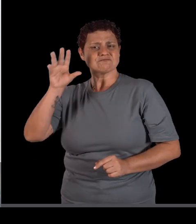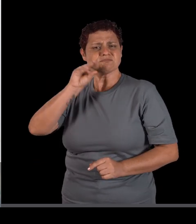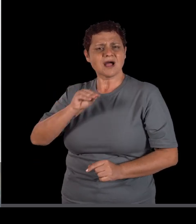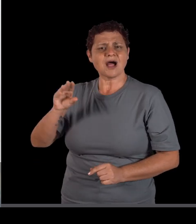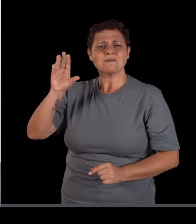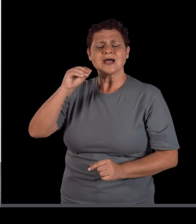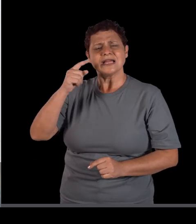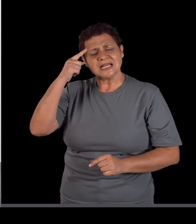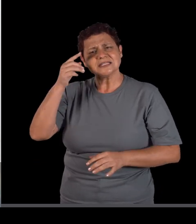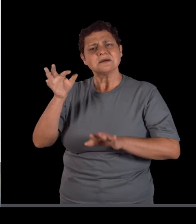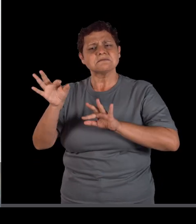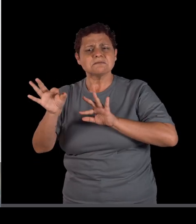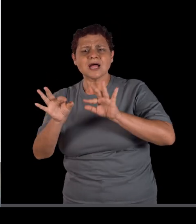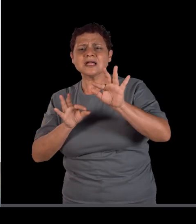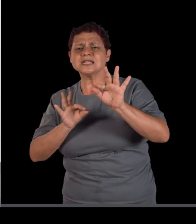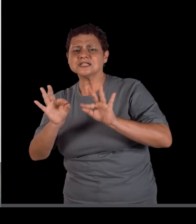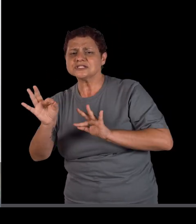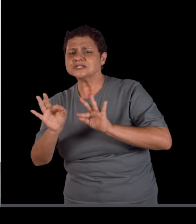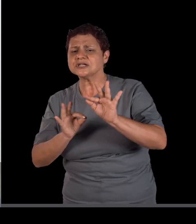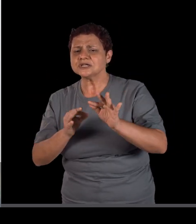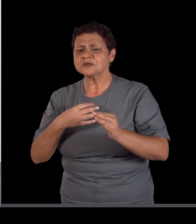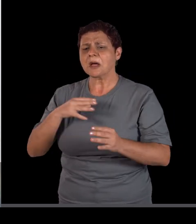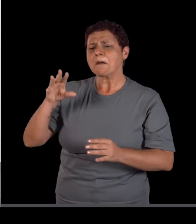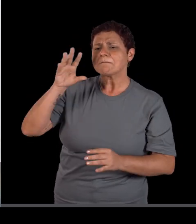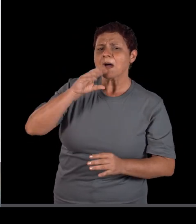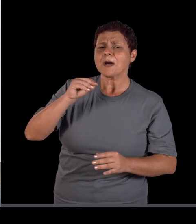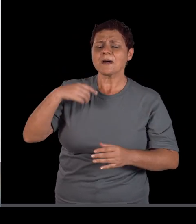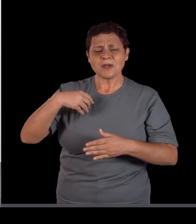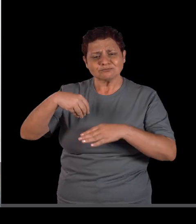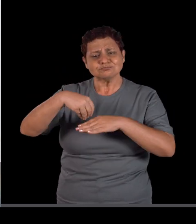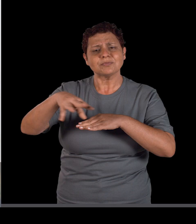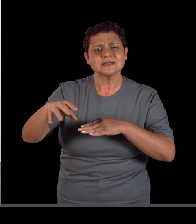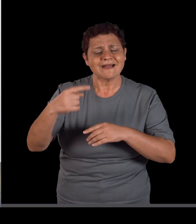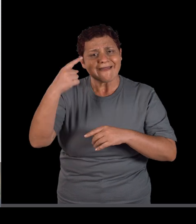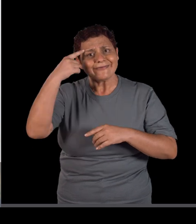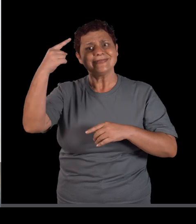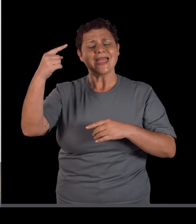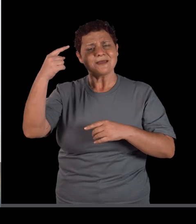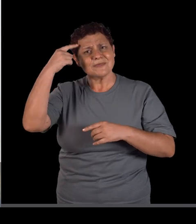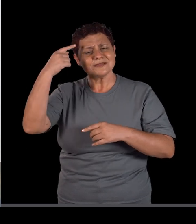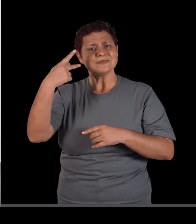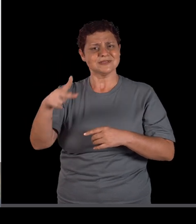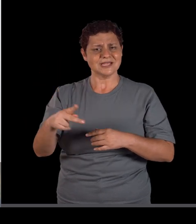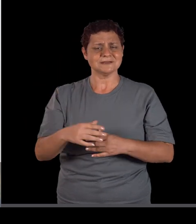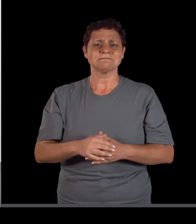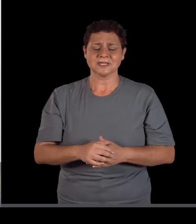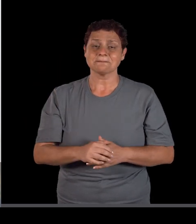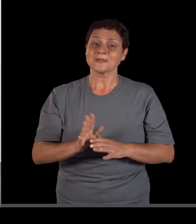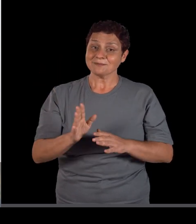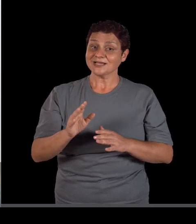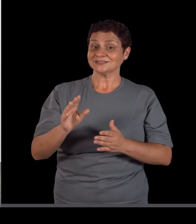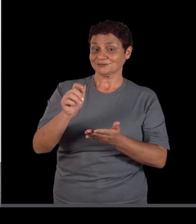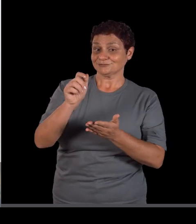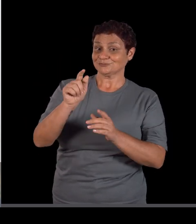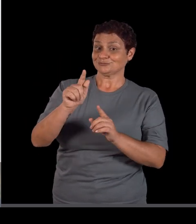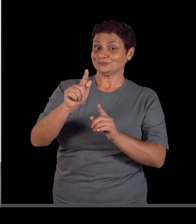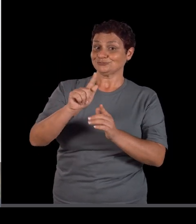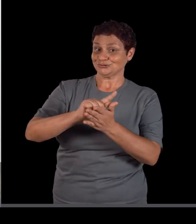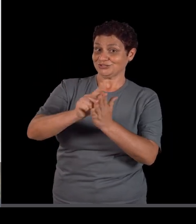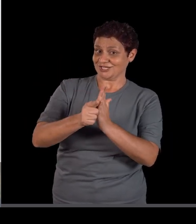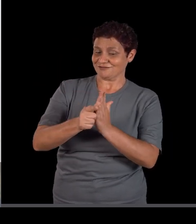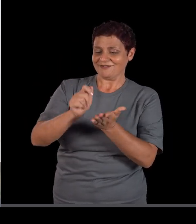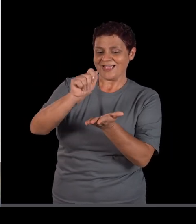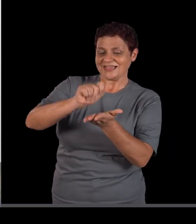está planejando a sua fala para transmitir suas ideias da melhor forma possível. Já os gêneros